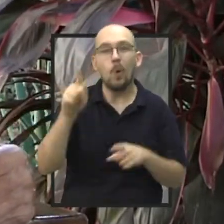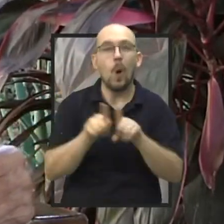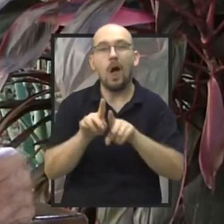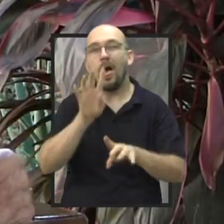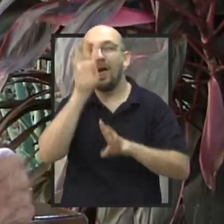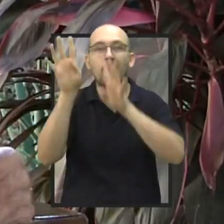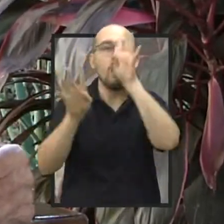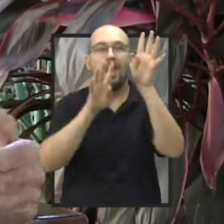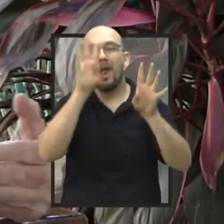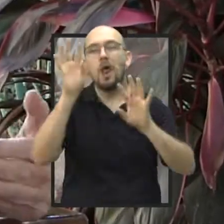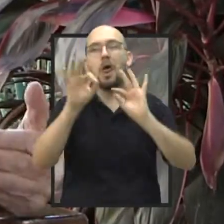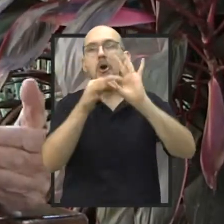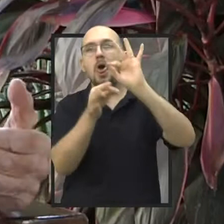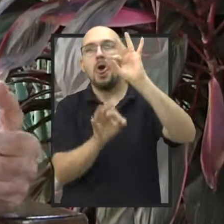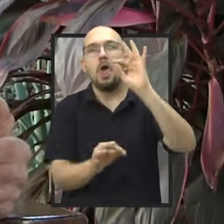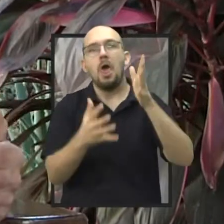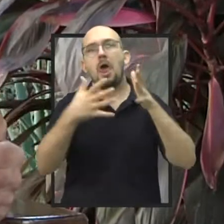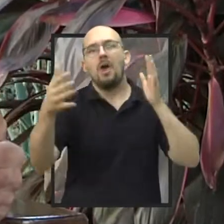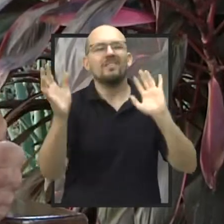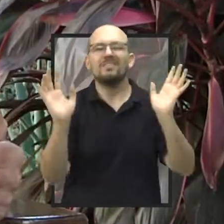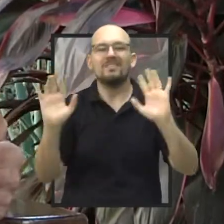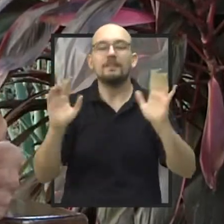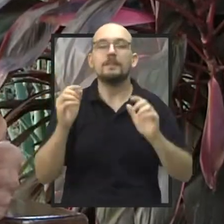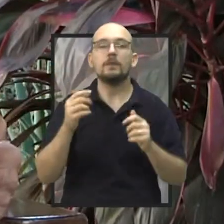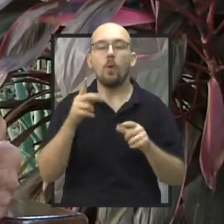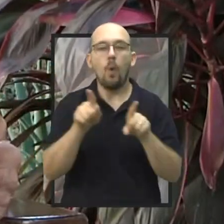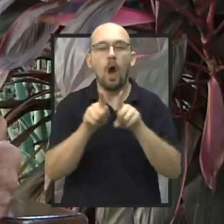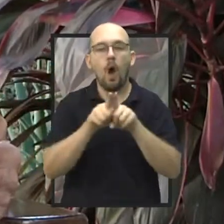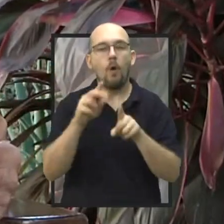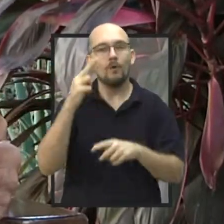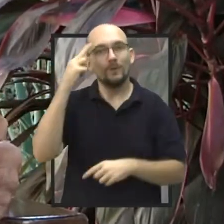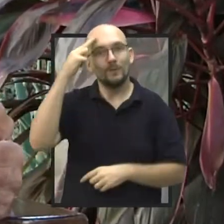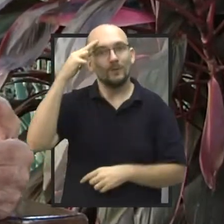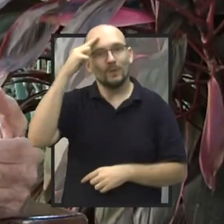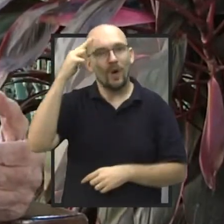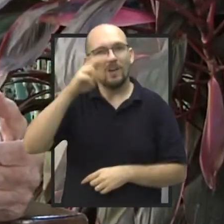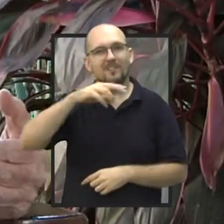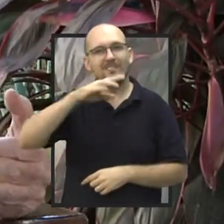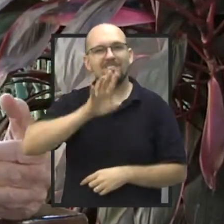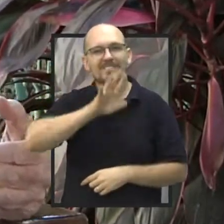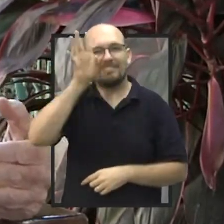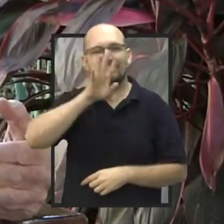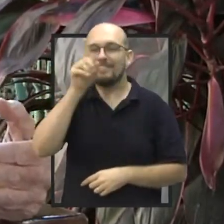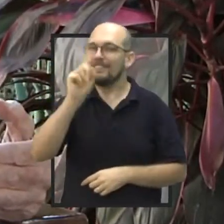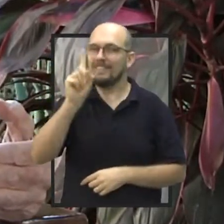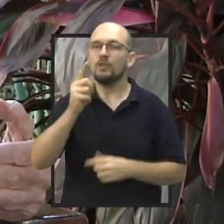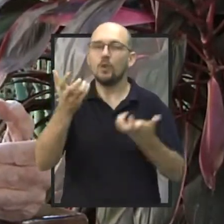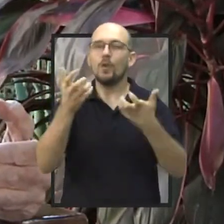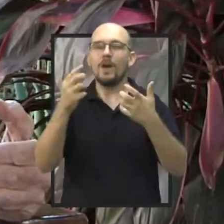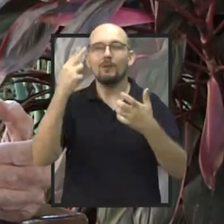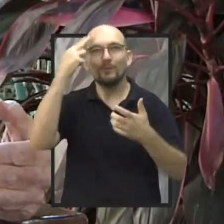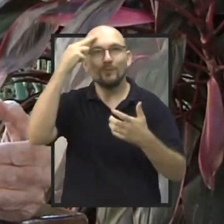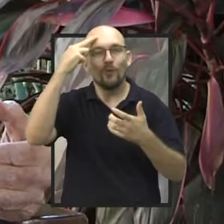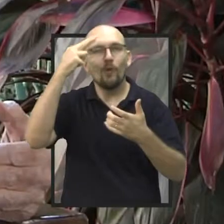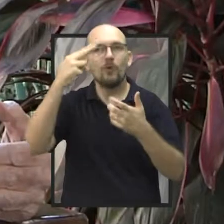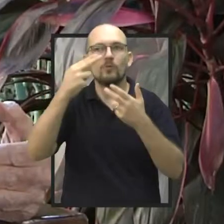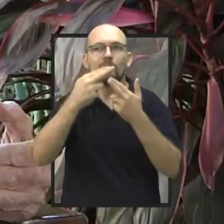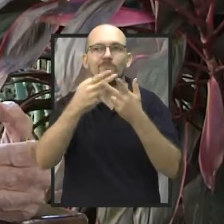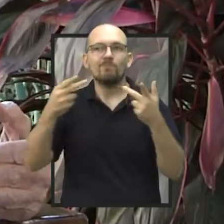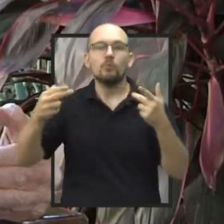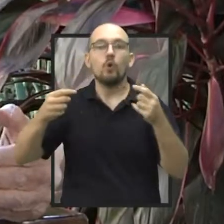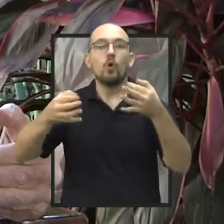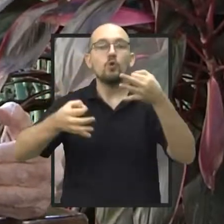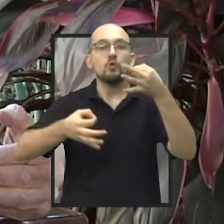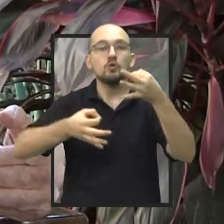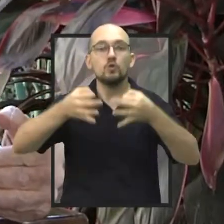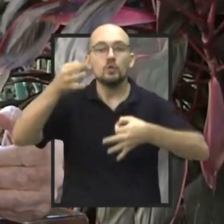quixotesco. Eu não vou escrever, aliás, um sonho quixotesco. Eu vou escrever o que a